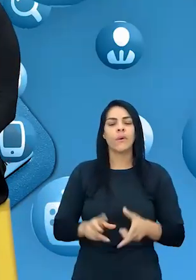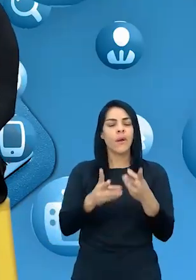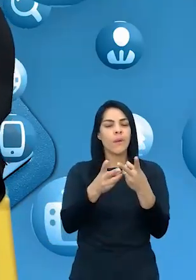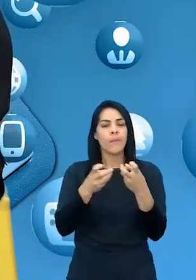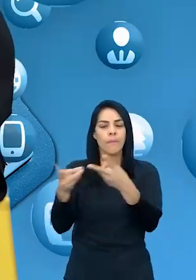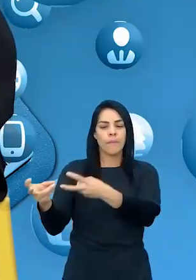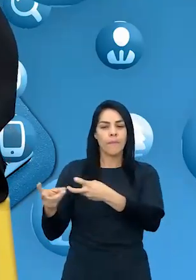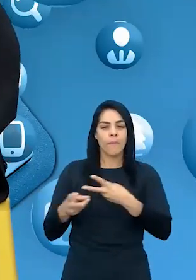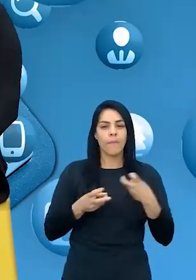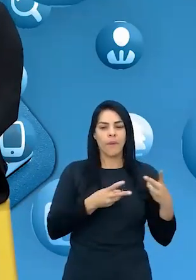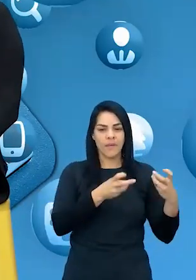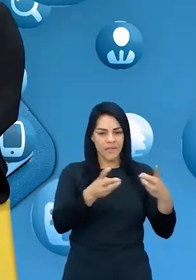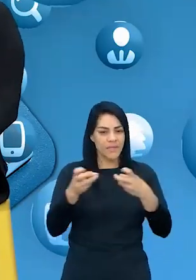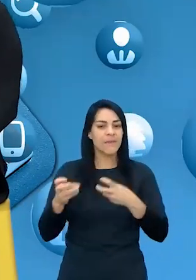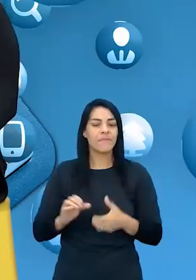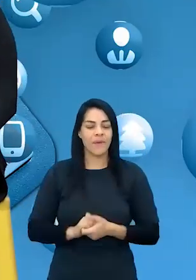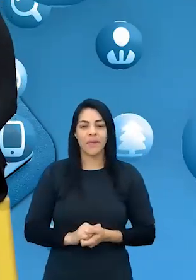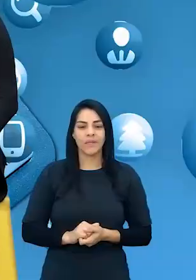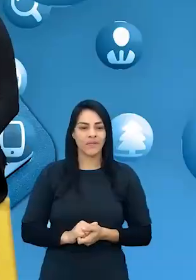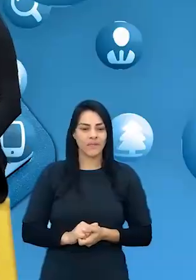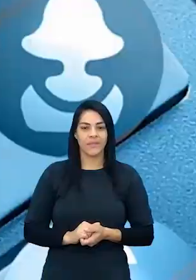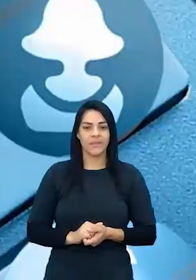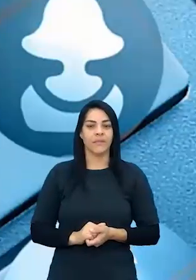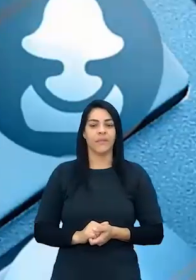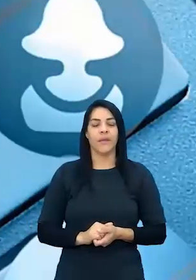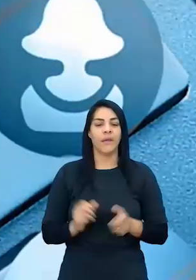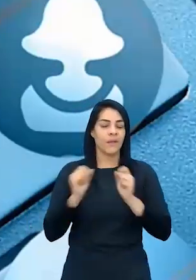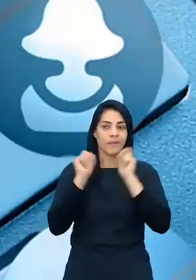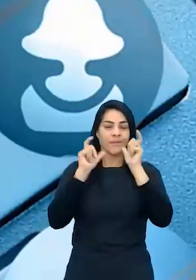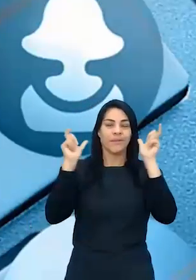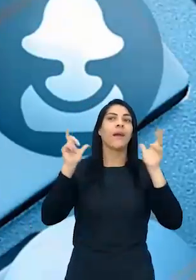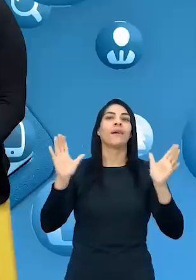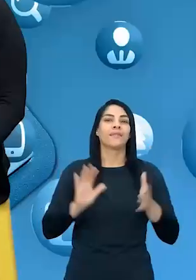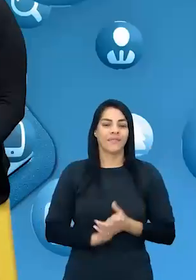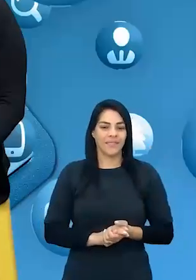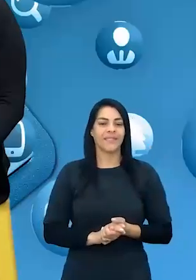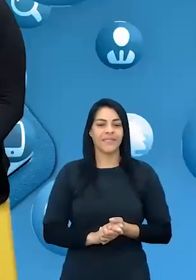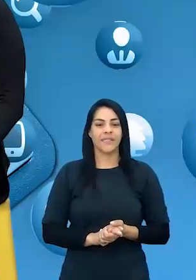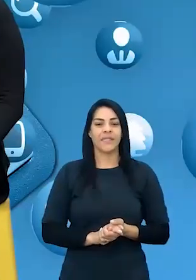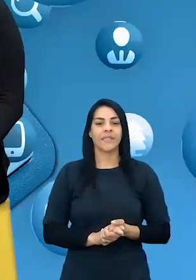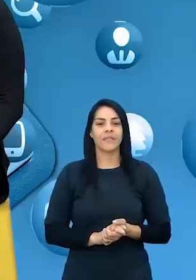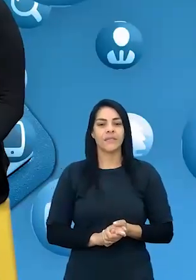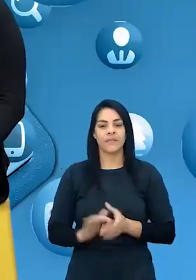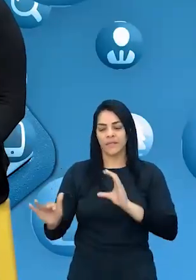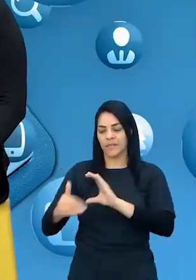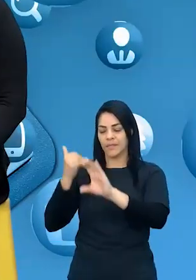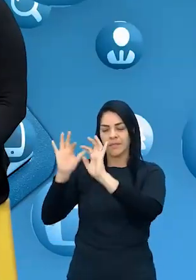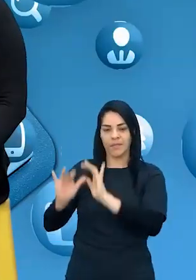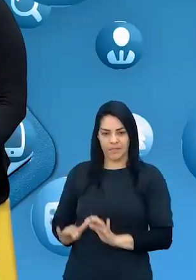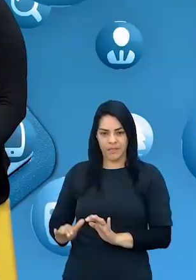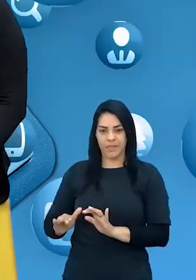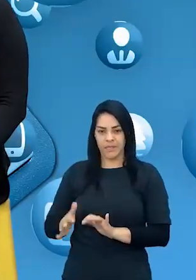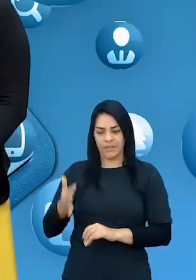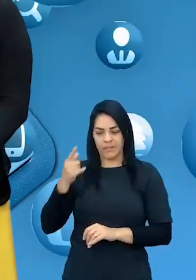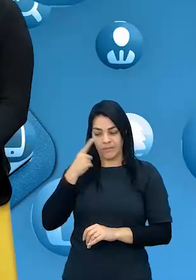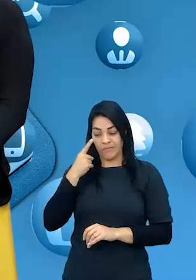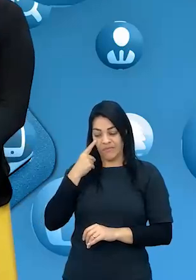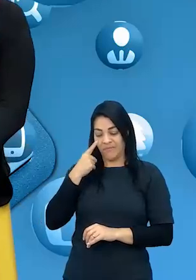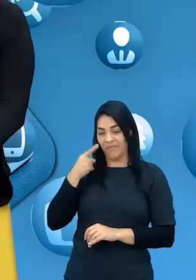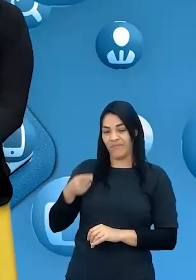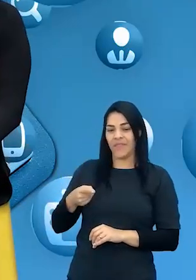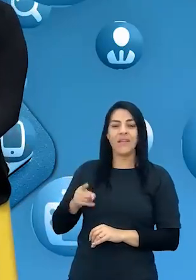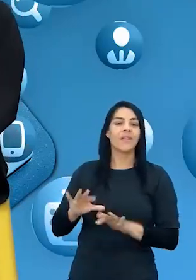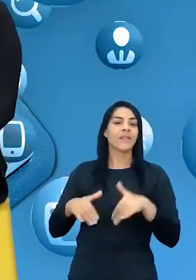percebendo os estalinhos que vai dando, assim, né? Os olhinhos brilhando. Pessoal, nesse processo de aprender. O chat aqui, a gente está de olho, tá? Tô de olho aqui no chat,